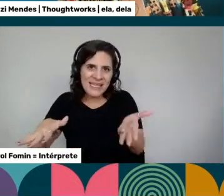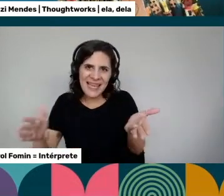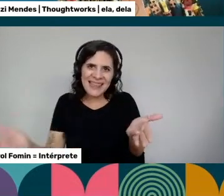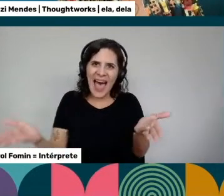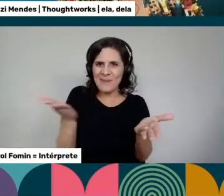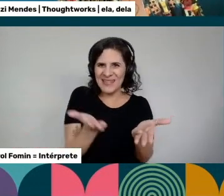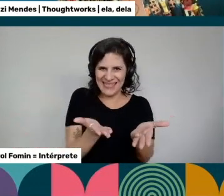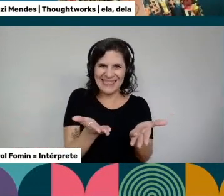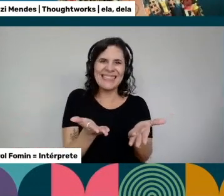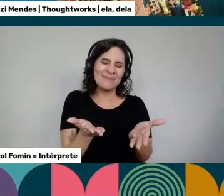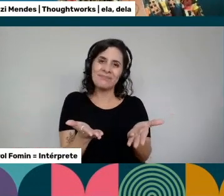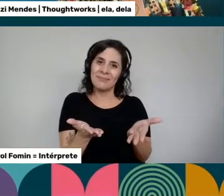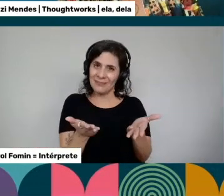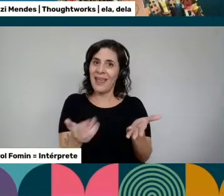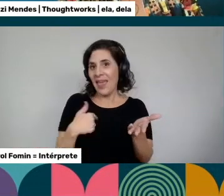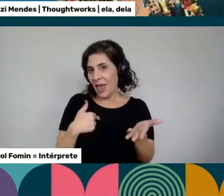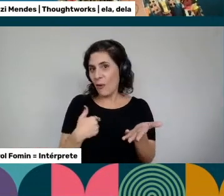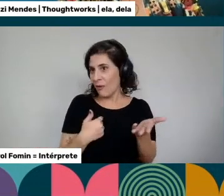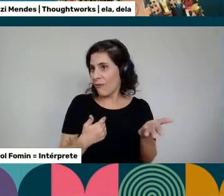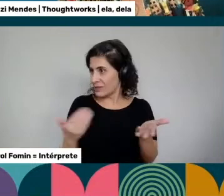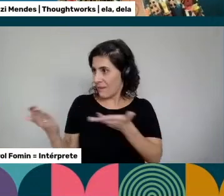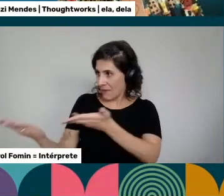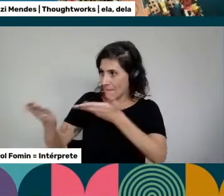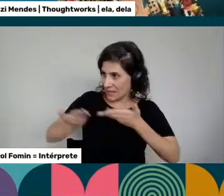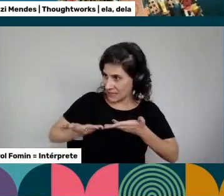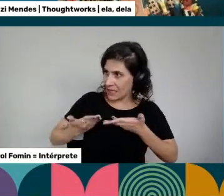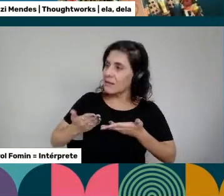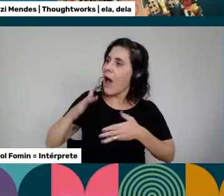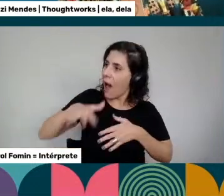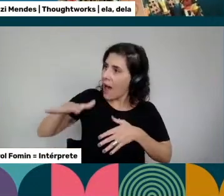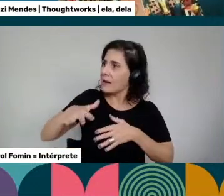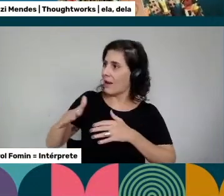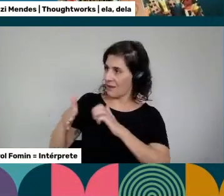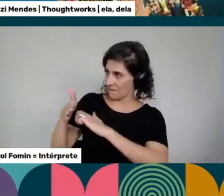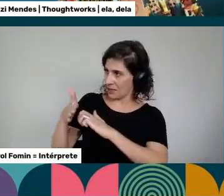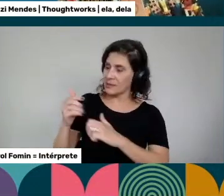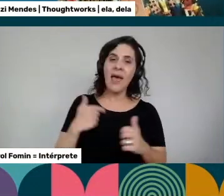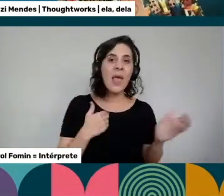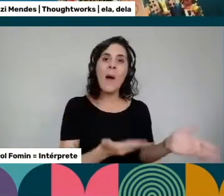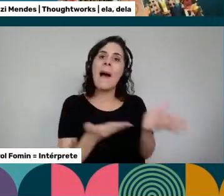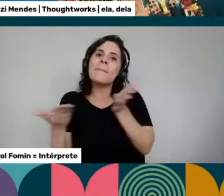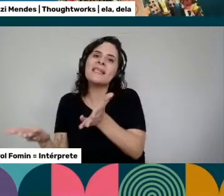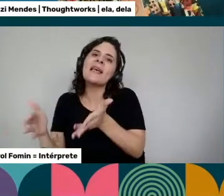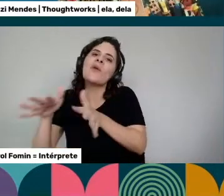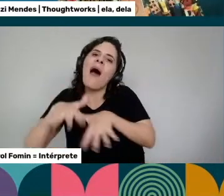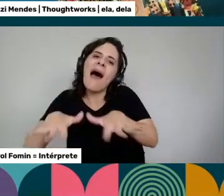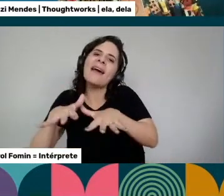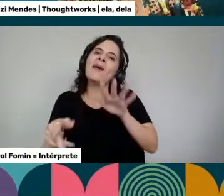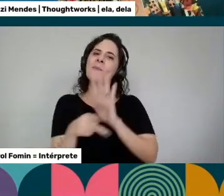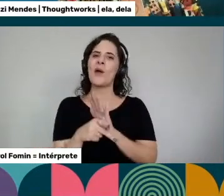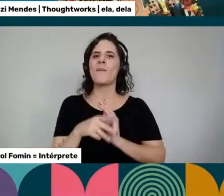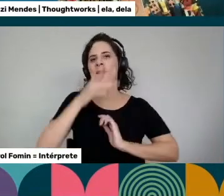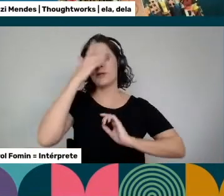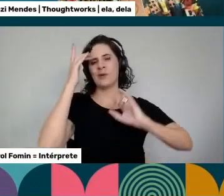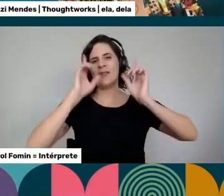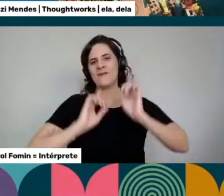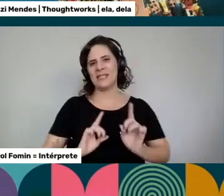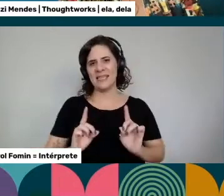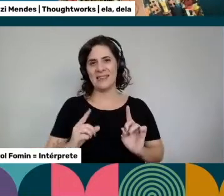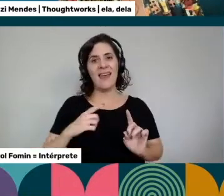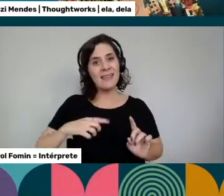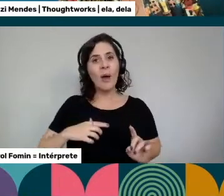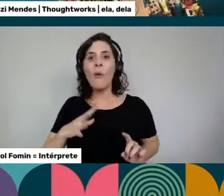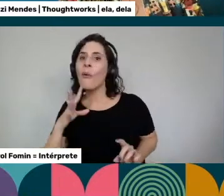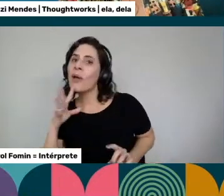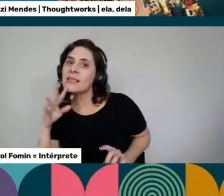universo corporativo, e vocês apresentam, e a gente apresenta para vocês o universo da pessoa com deficiência, né? E todo mundo